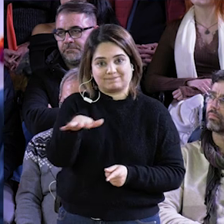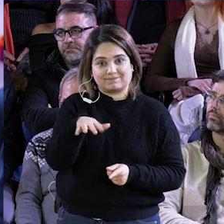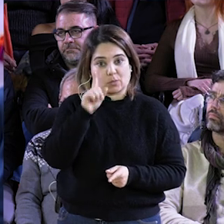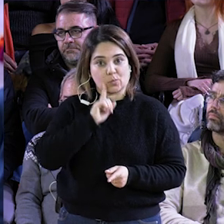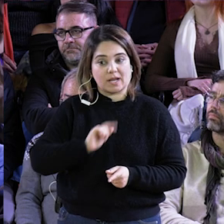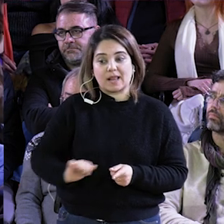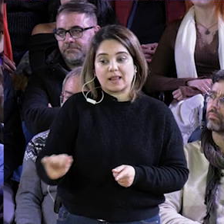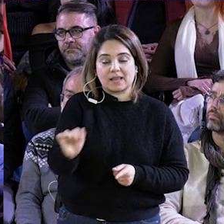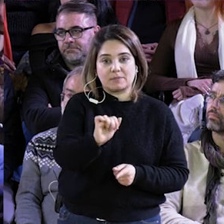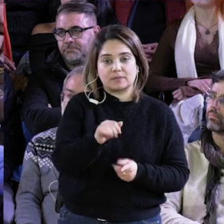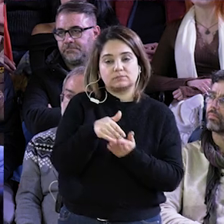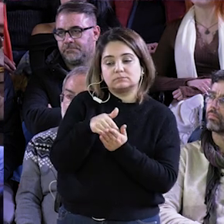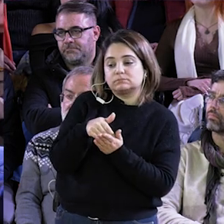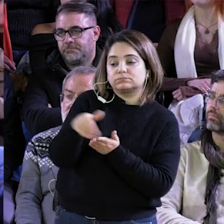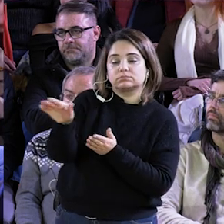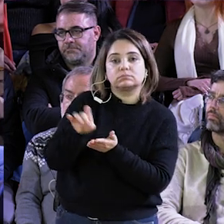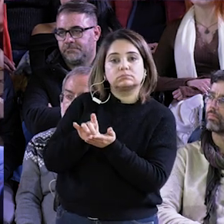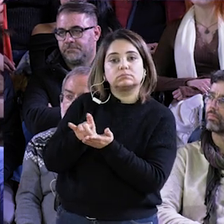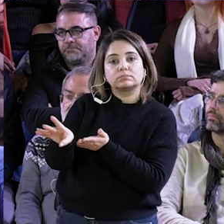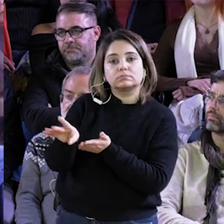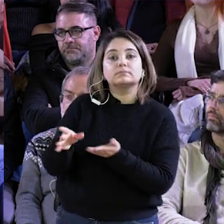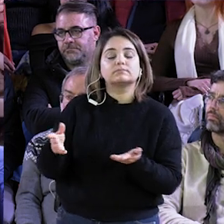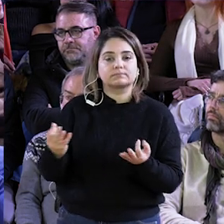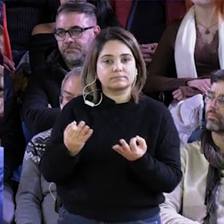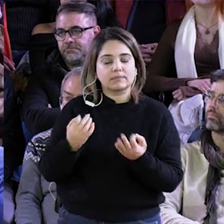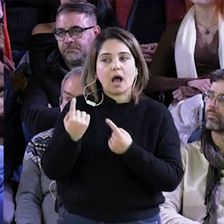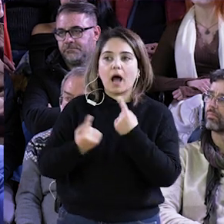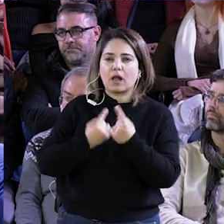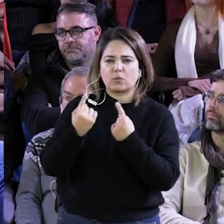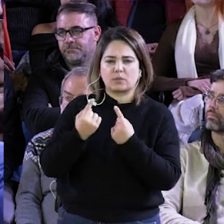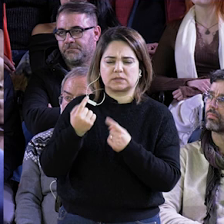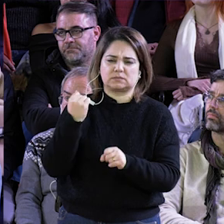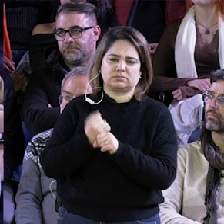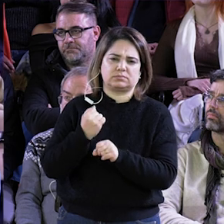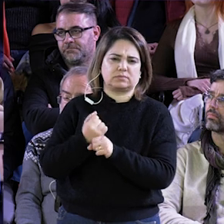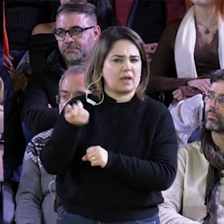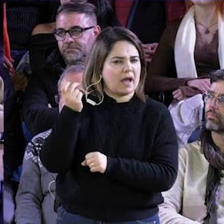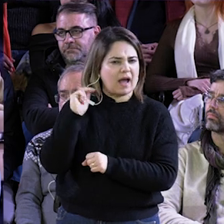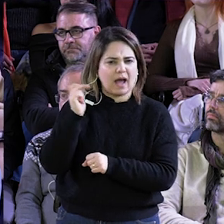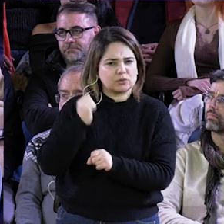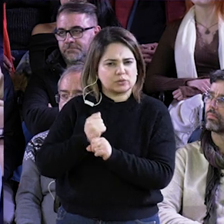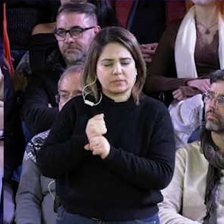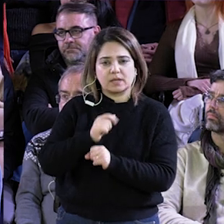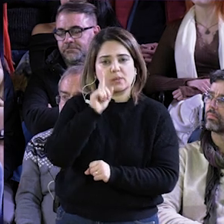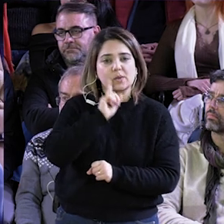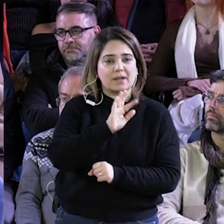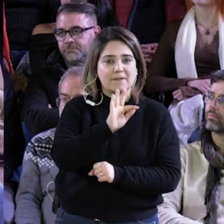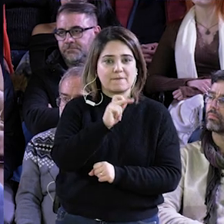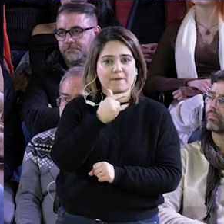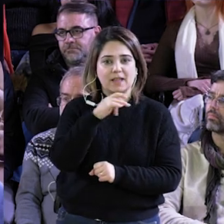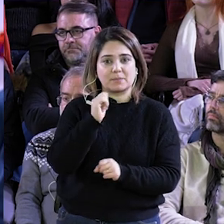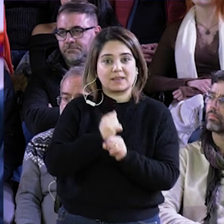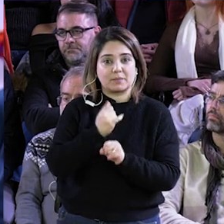limpam, foram varridas para o olho da rua. Algumas estavam há décadas naquelas funções. Fátima, há 22